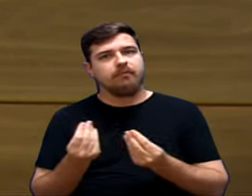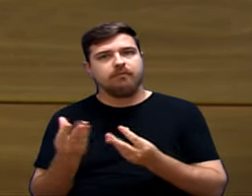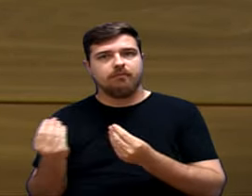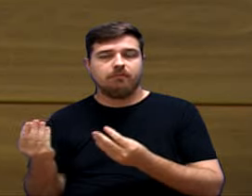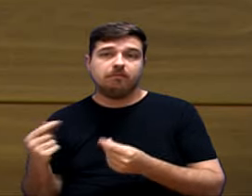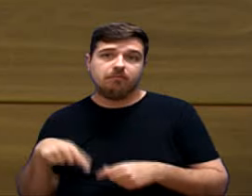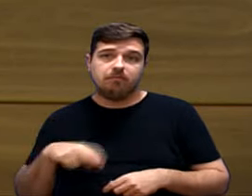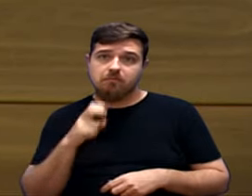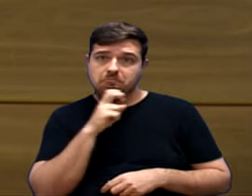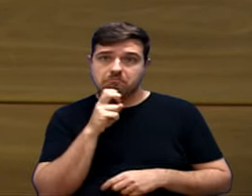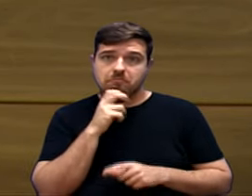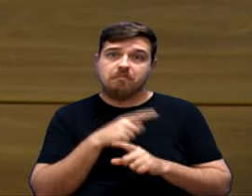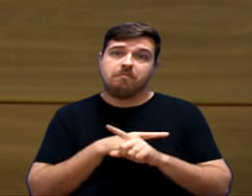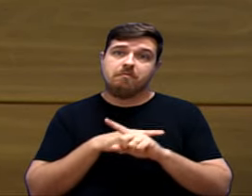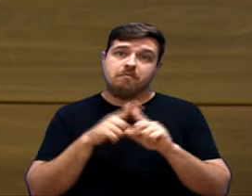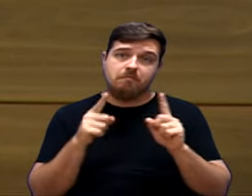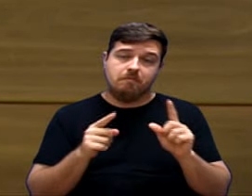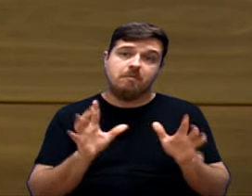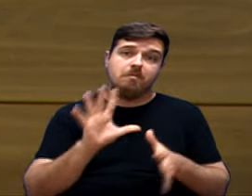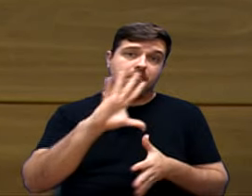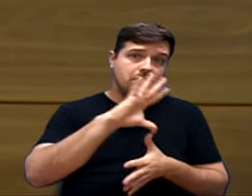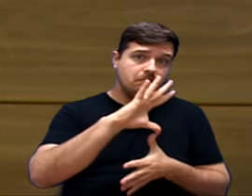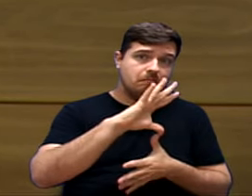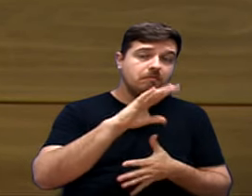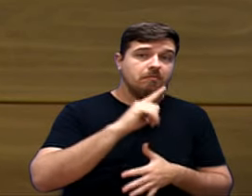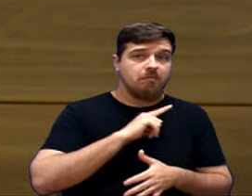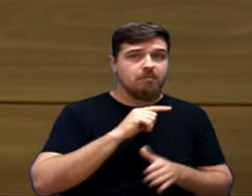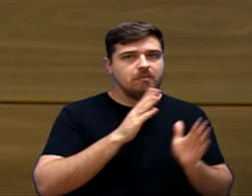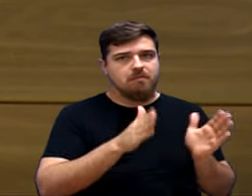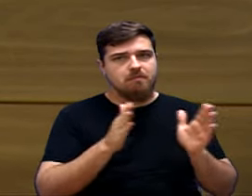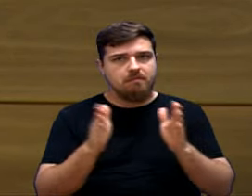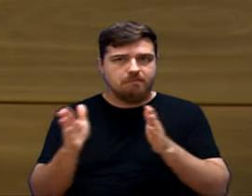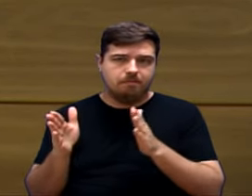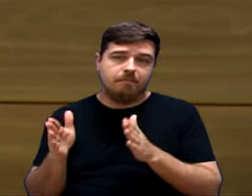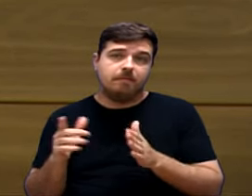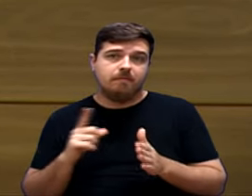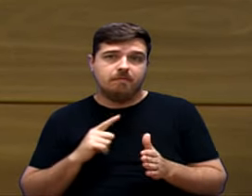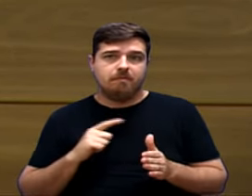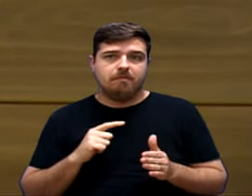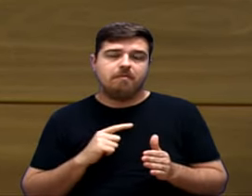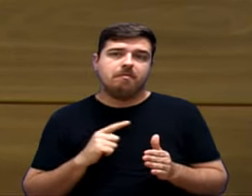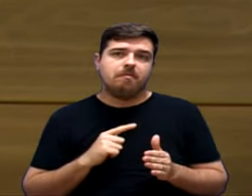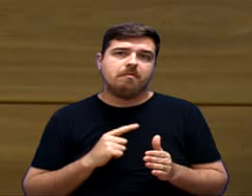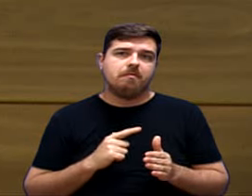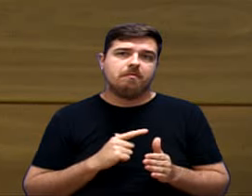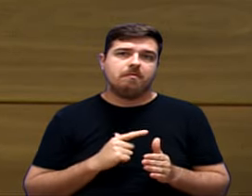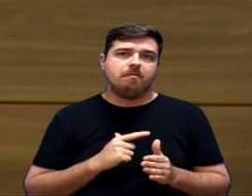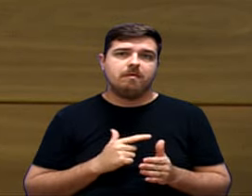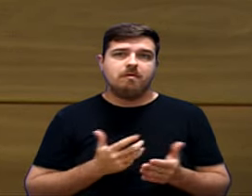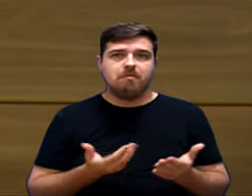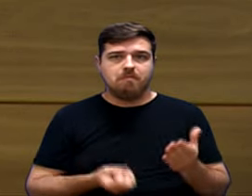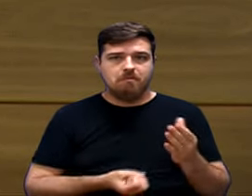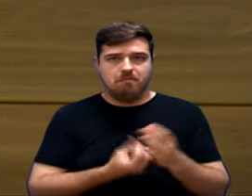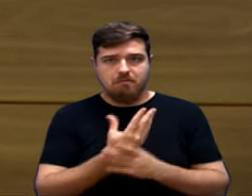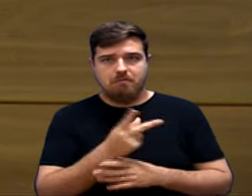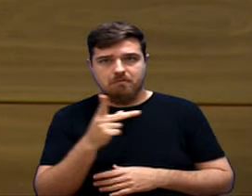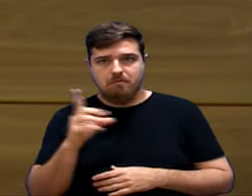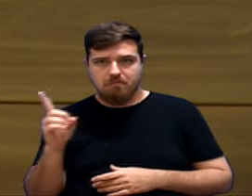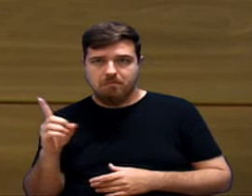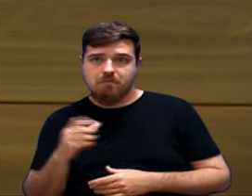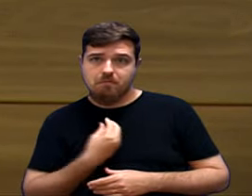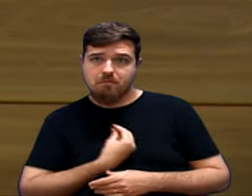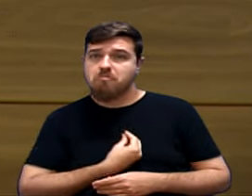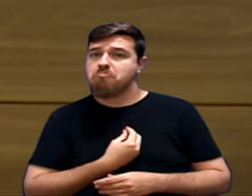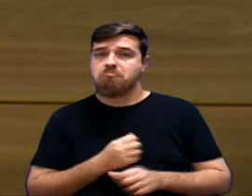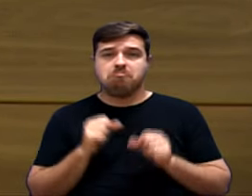região porém o zoneamento hoje de acordo né com a com a com o zoneamento hoje da da com o plano diretor vigente